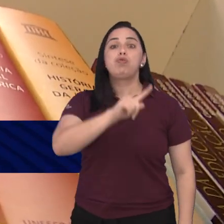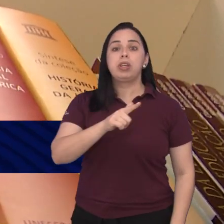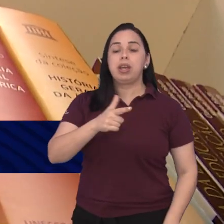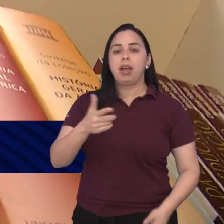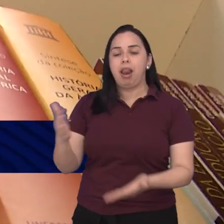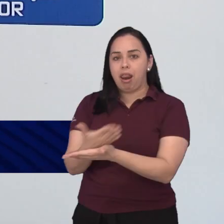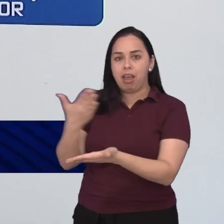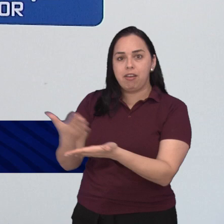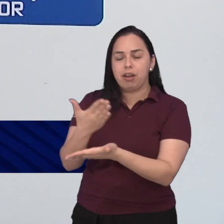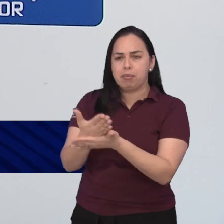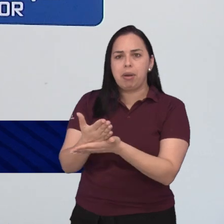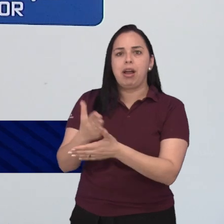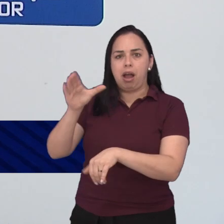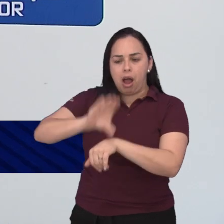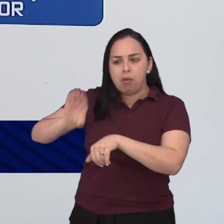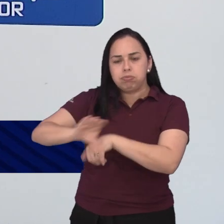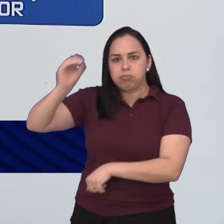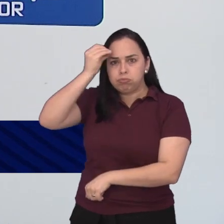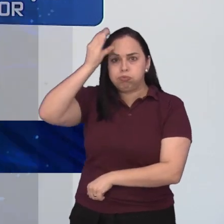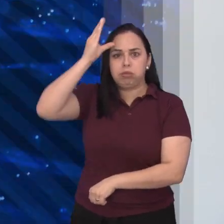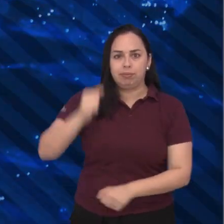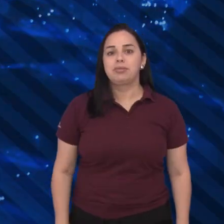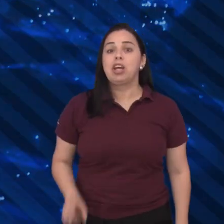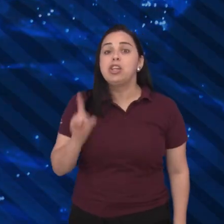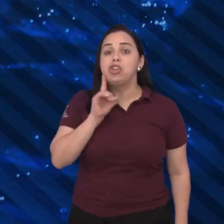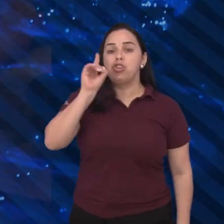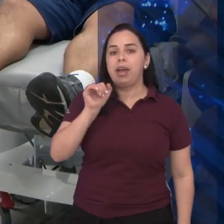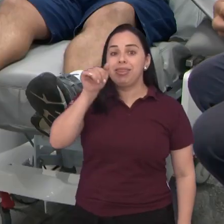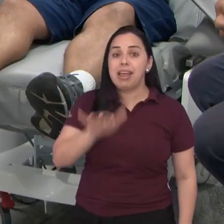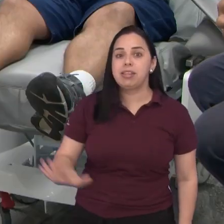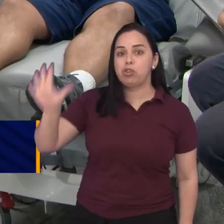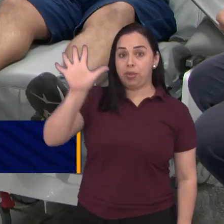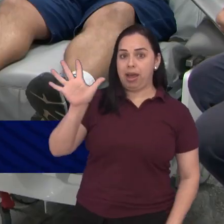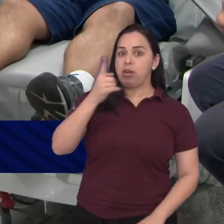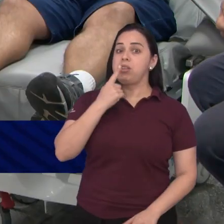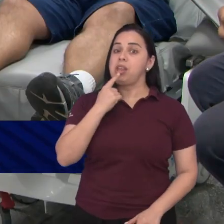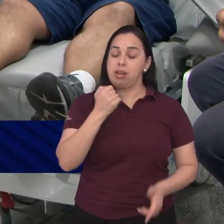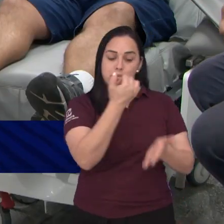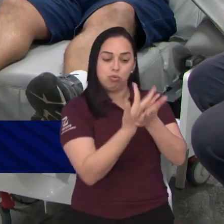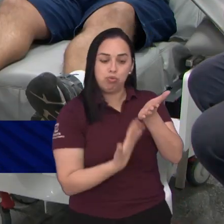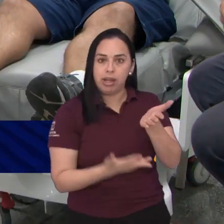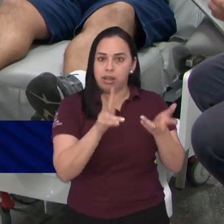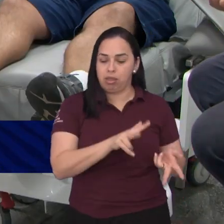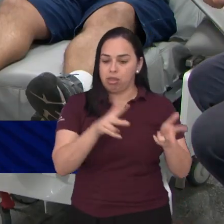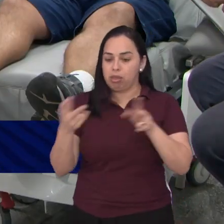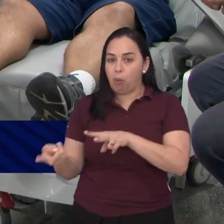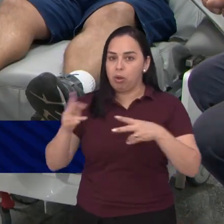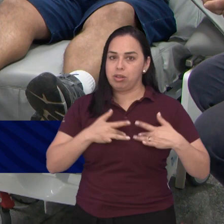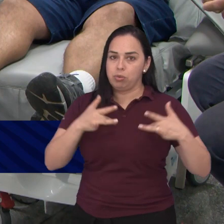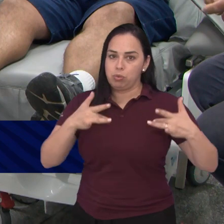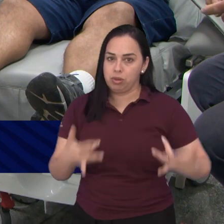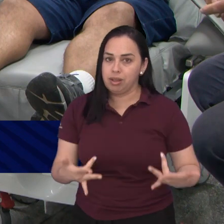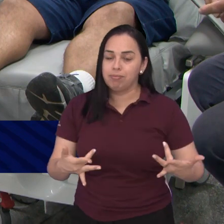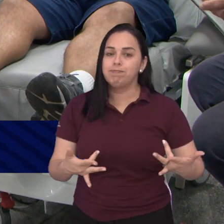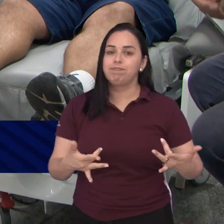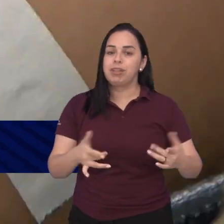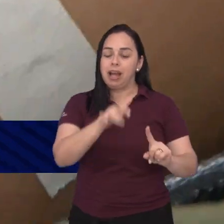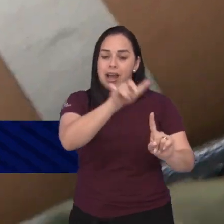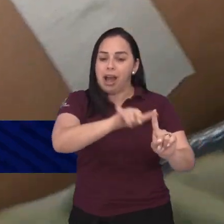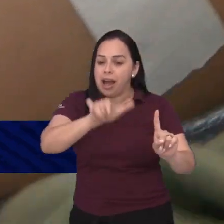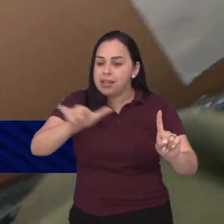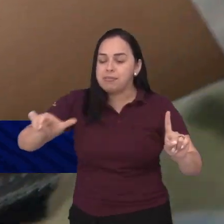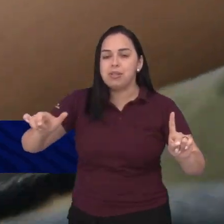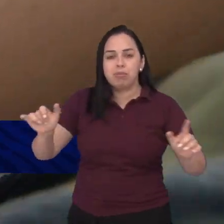terão acesso a livros para a formação continuada. Dia Nacional do Doador de Sangue. Data enaltece gesto